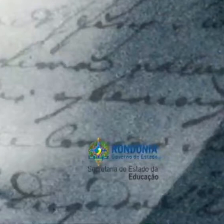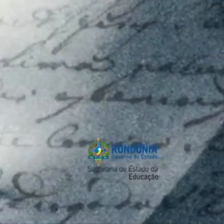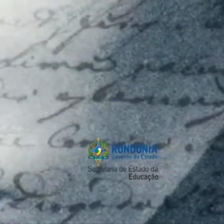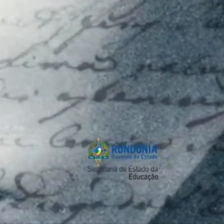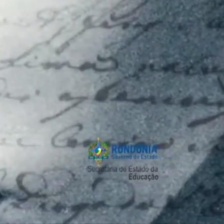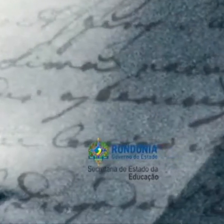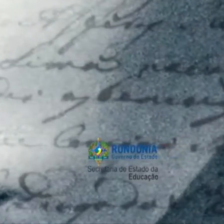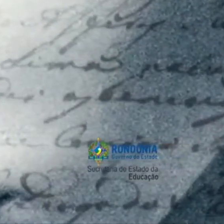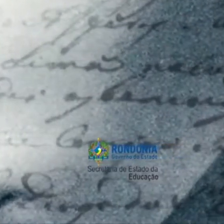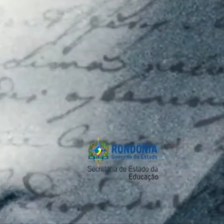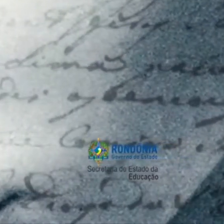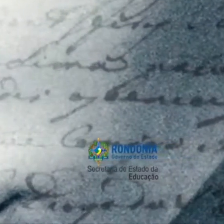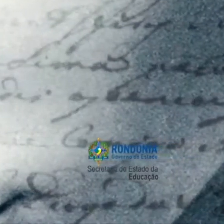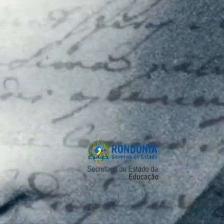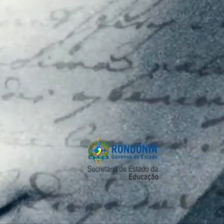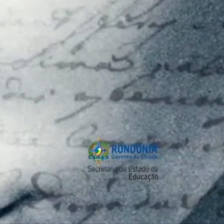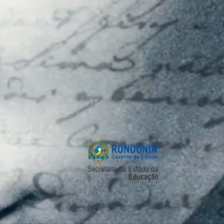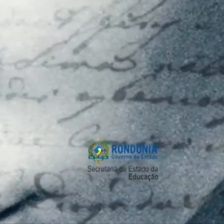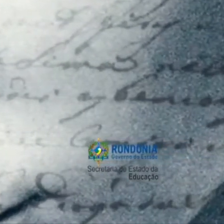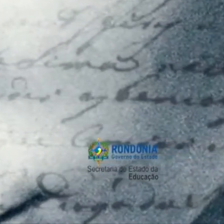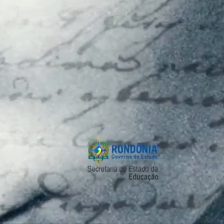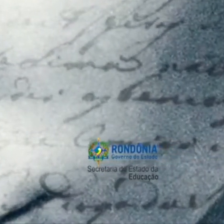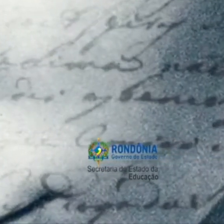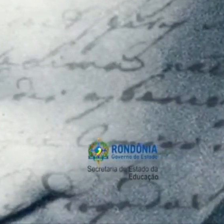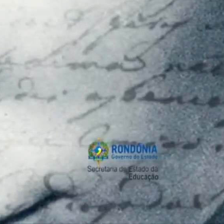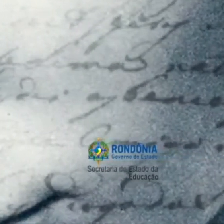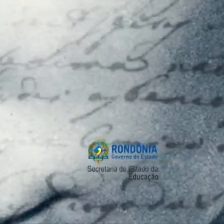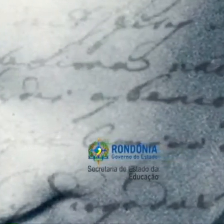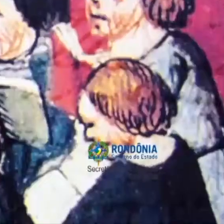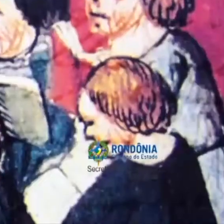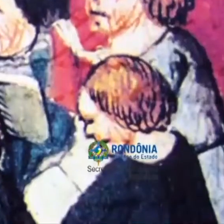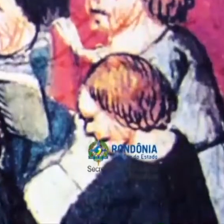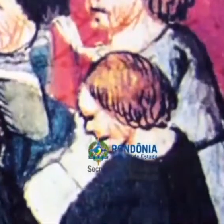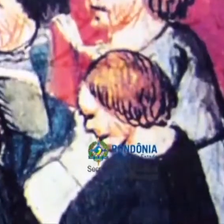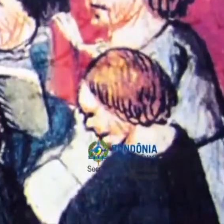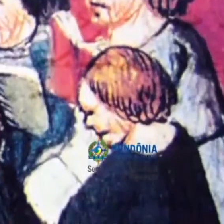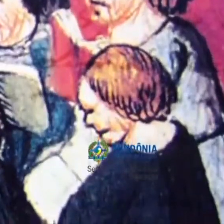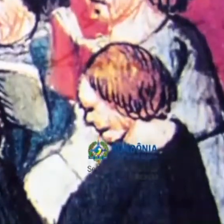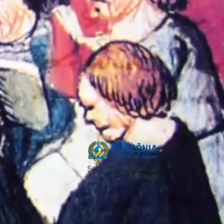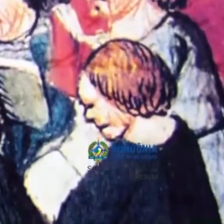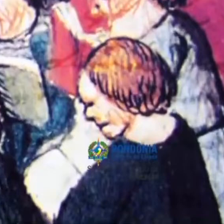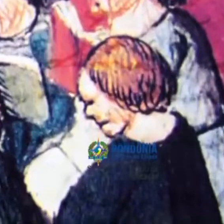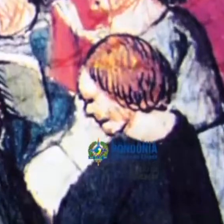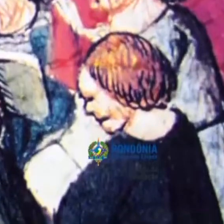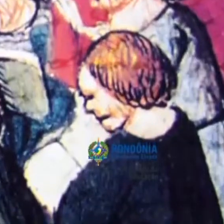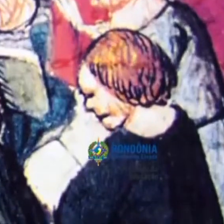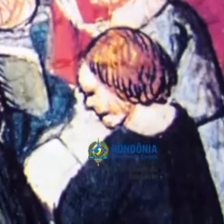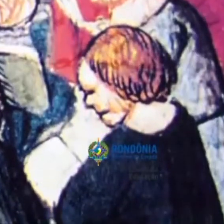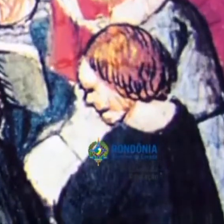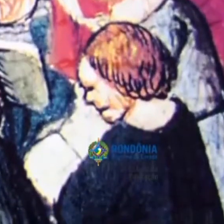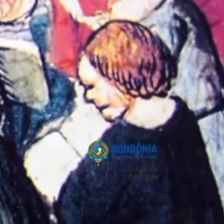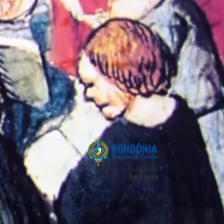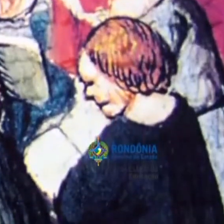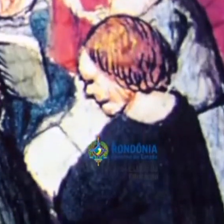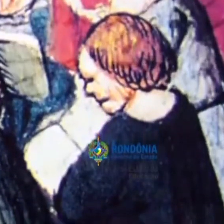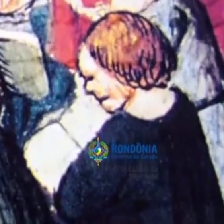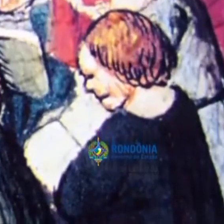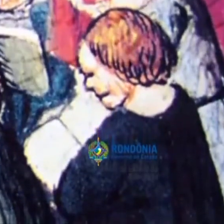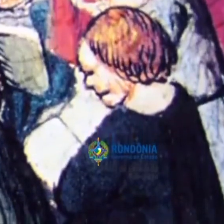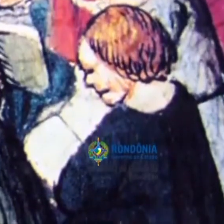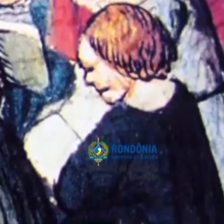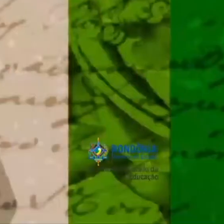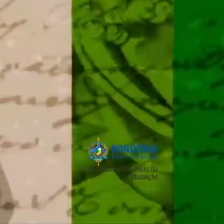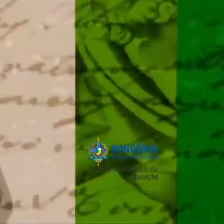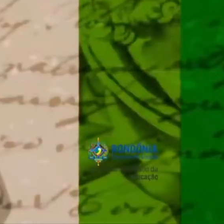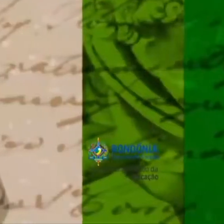os filósofos escolásticos acreditavam que a Igreja tinha um importante papel de conduzir as pessoas à